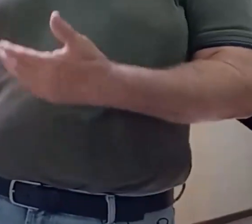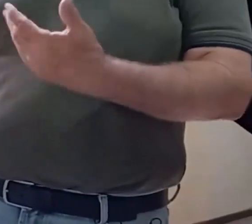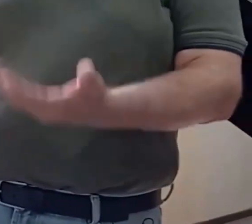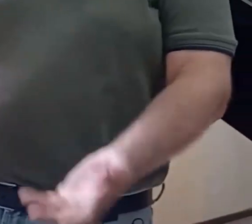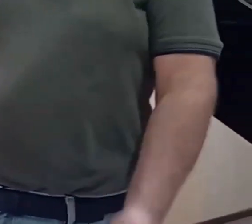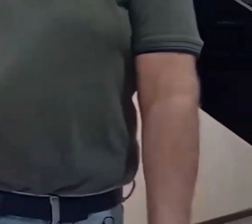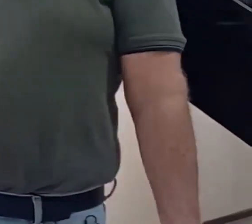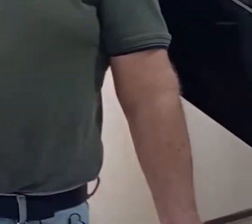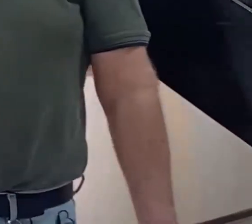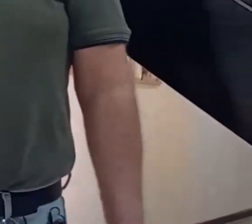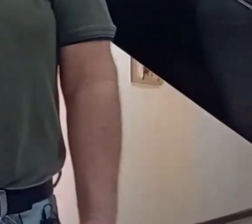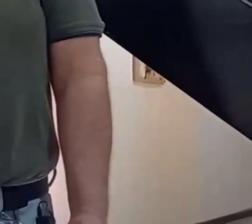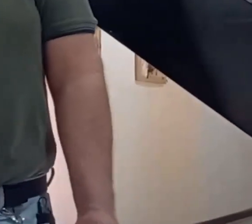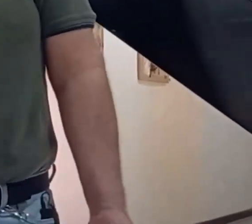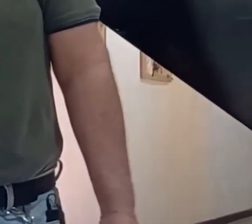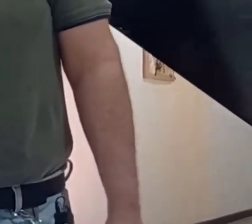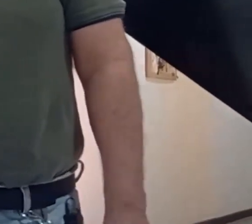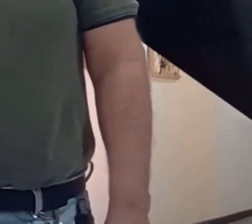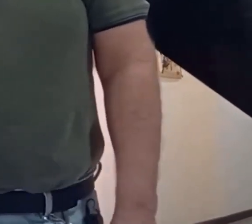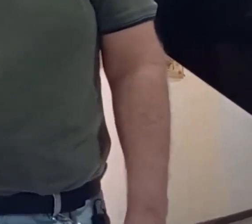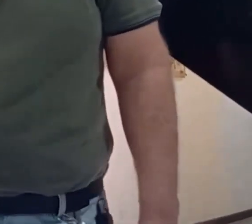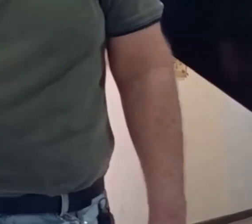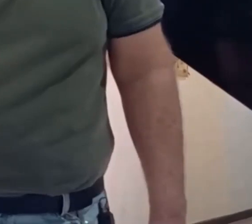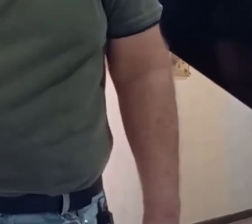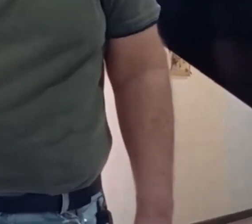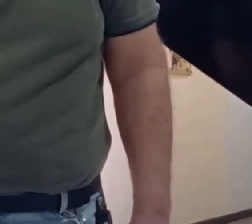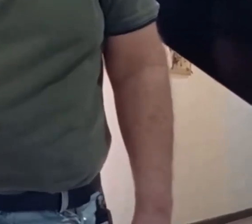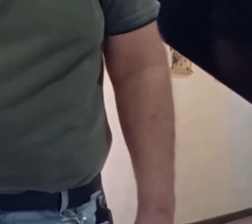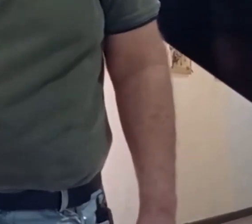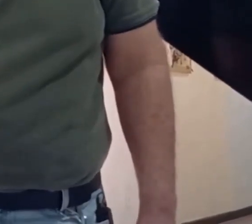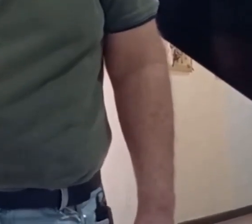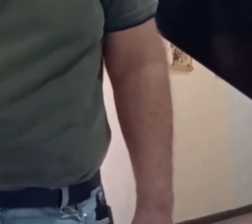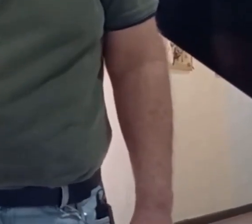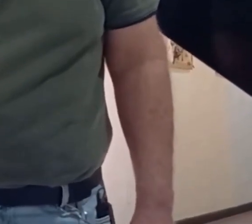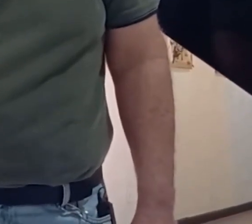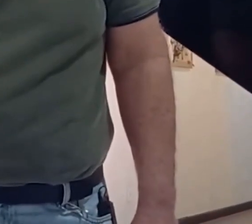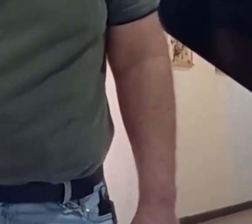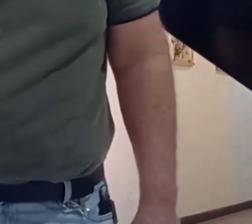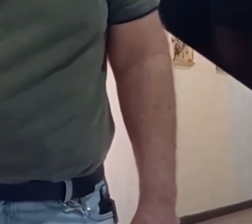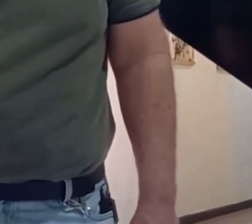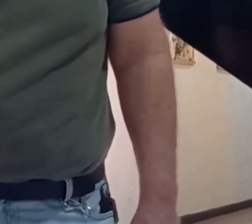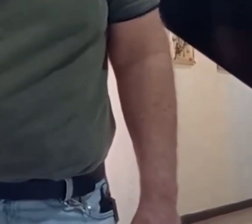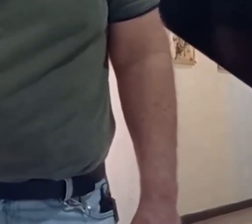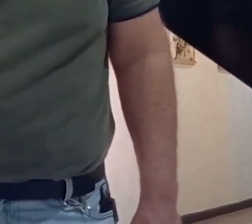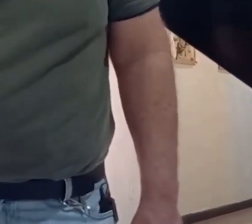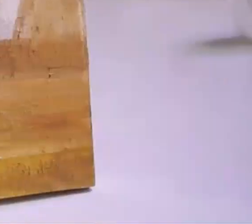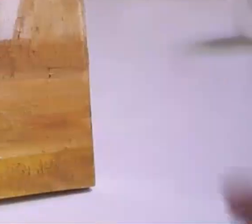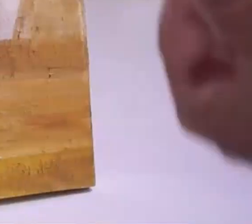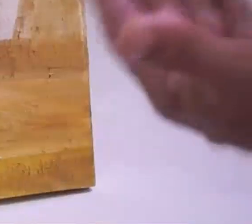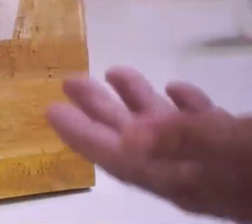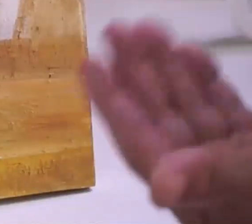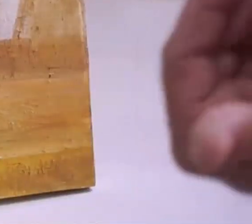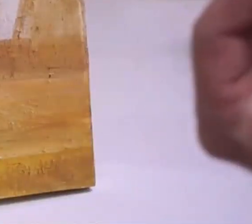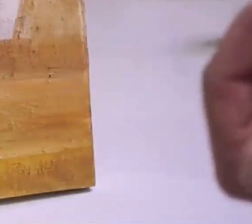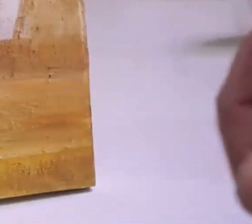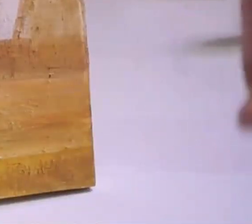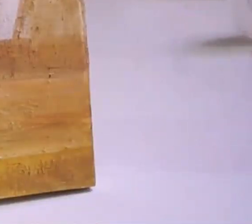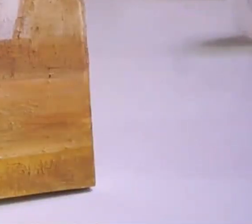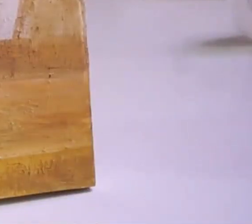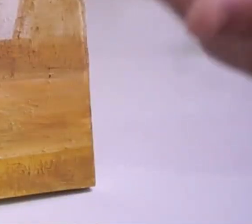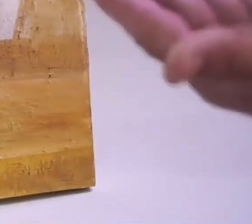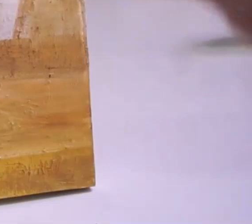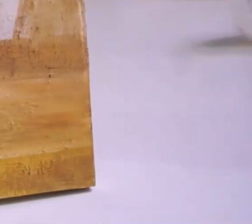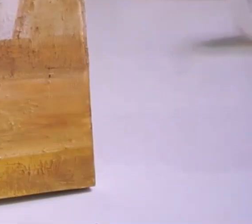né? Das coisas bem interessantes de dividir, né? O óleo,